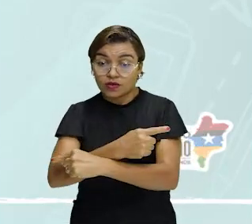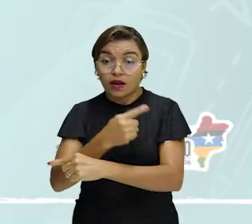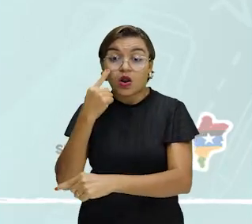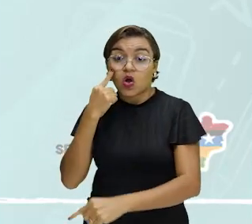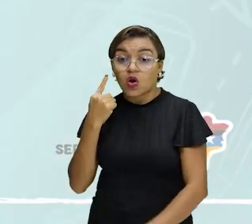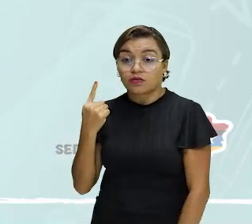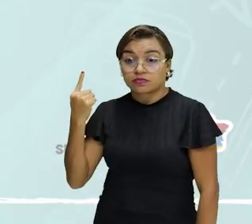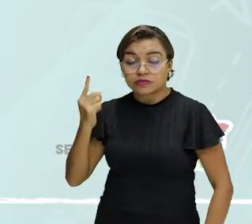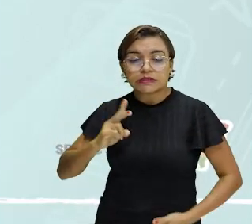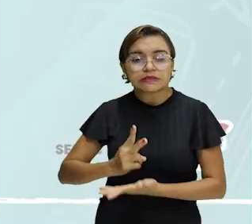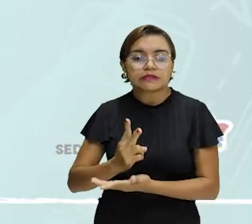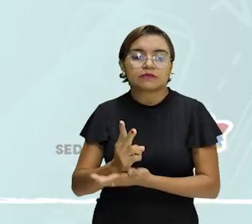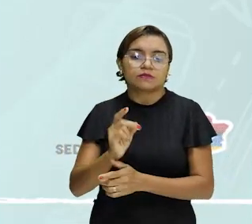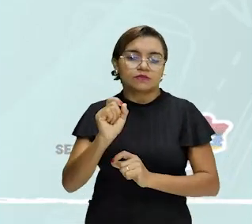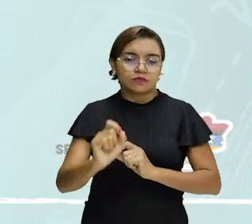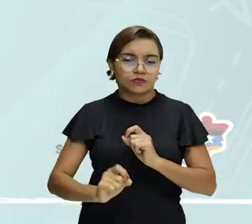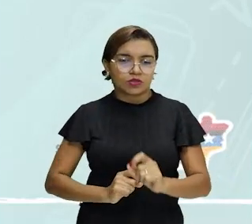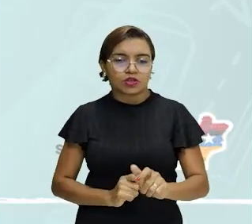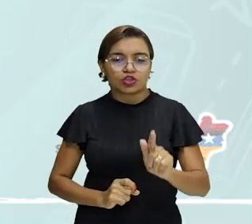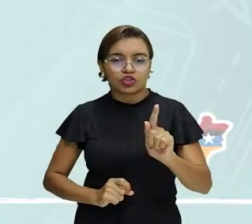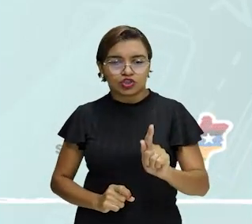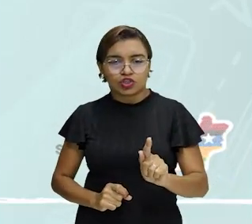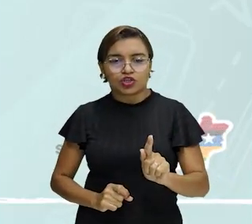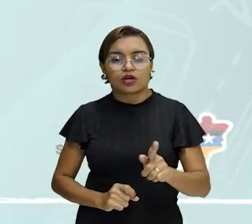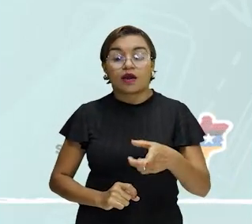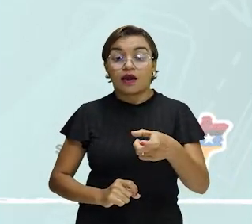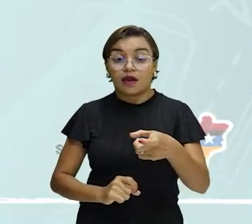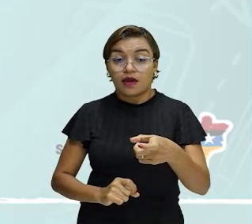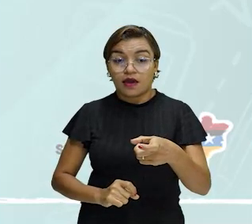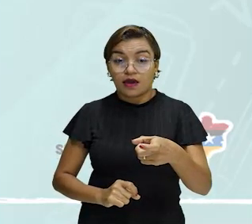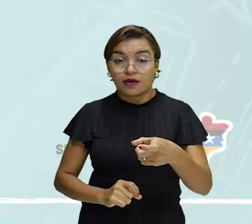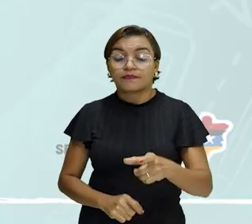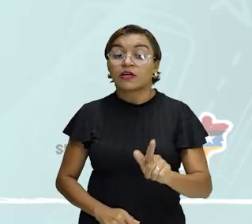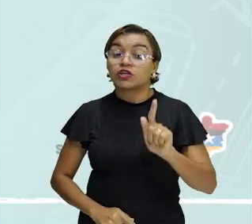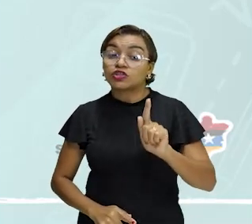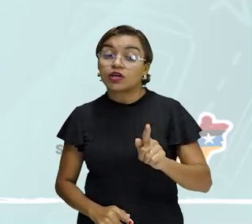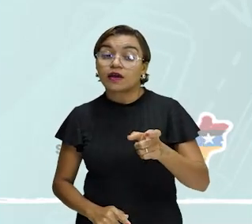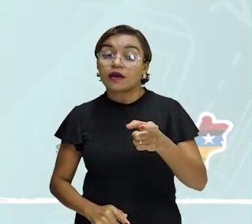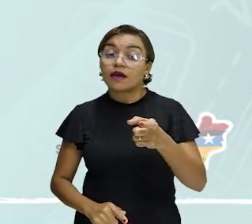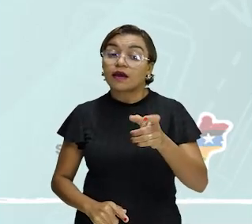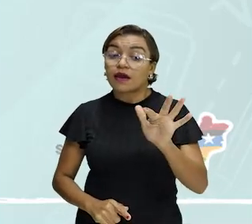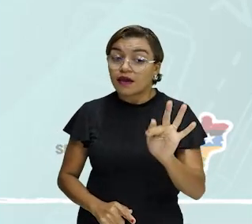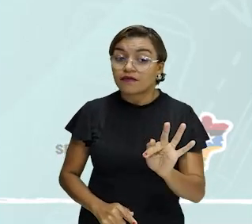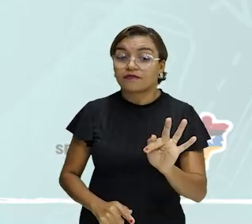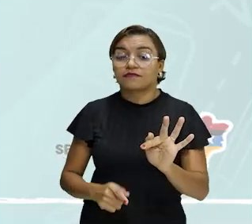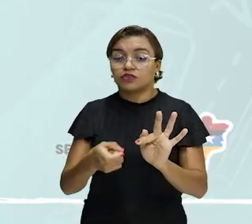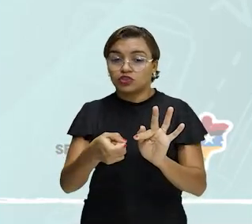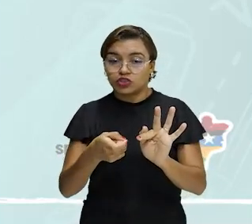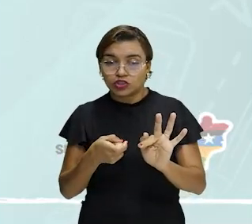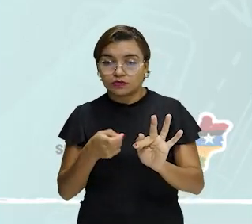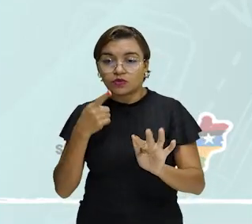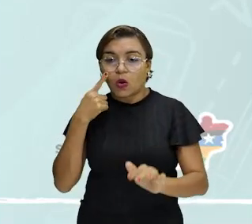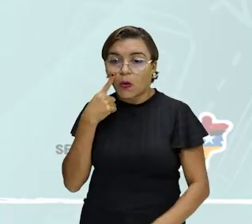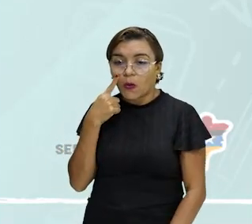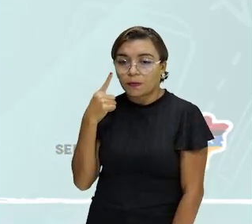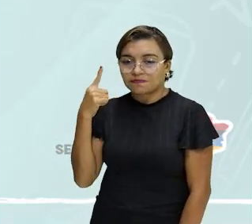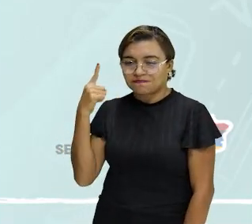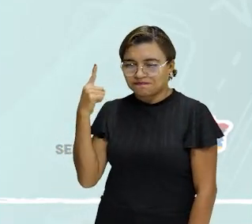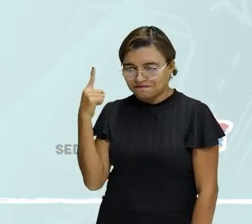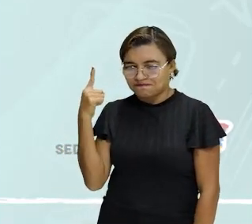em B, a inversa é de B em A. Se aqui eu tenho, para esse exemplo, obviamente, tá? Eu tenho um